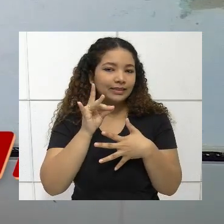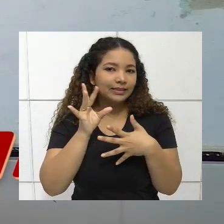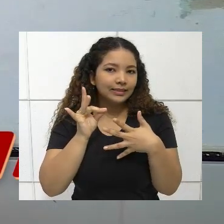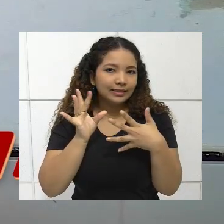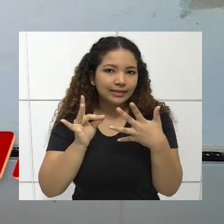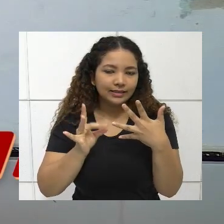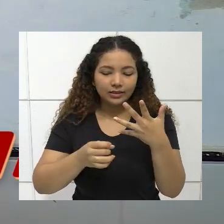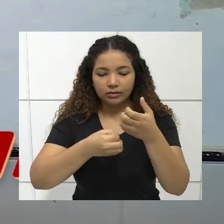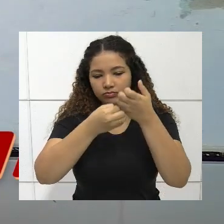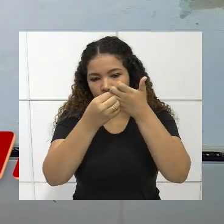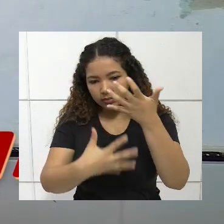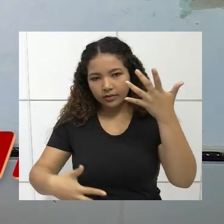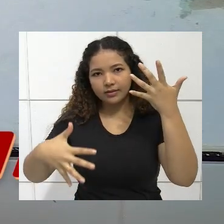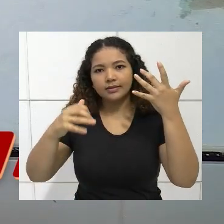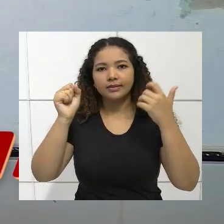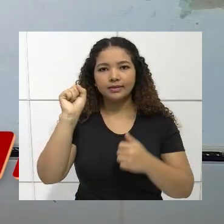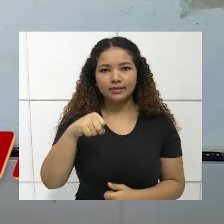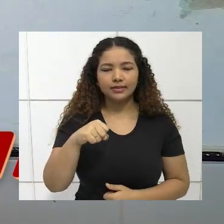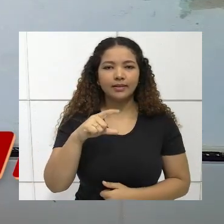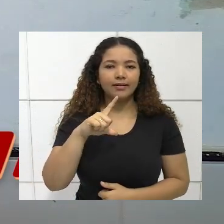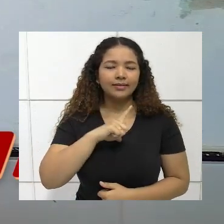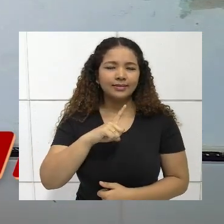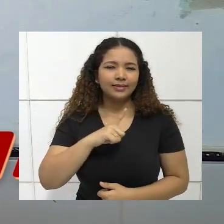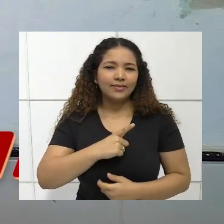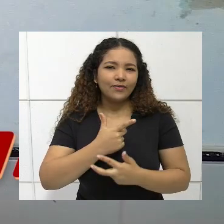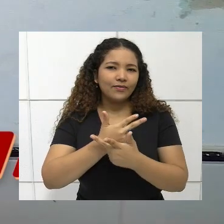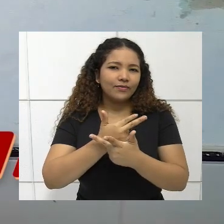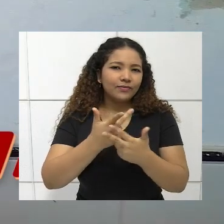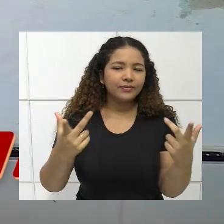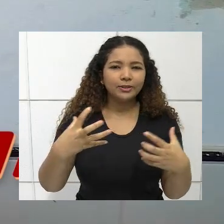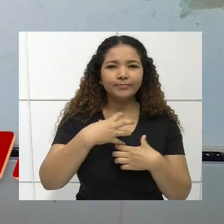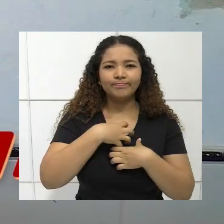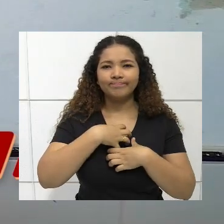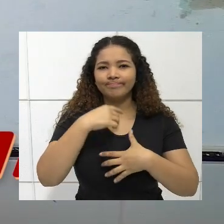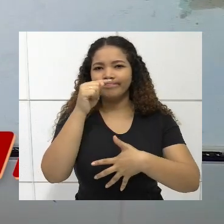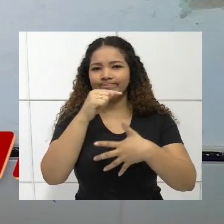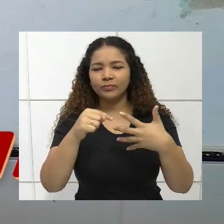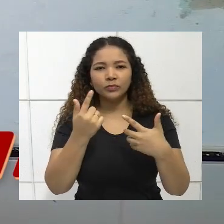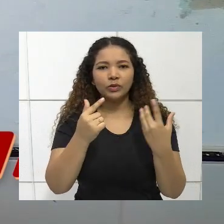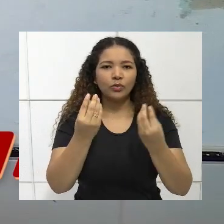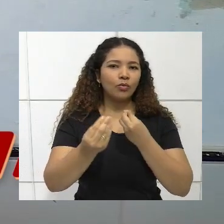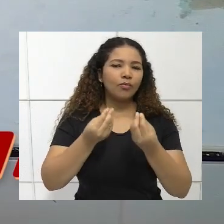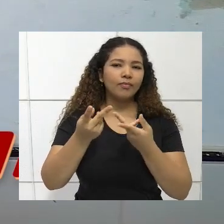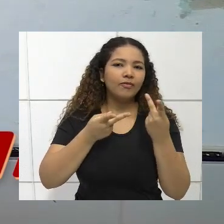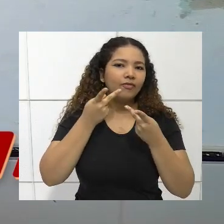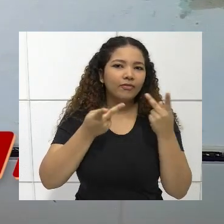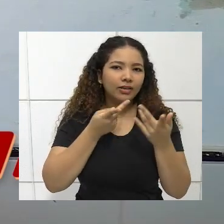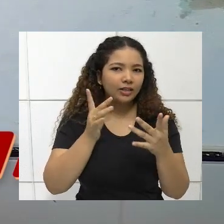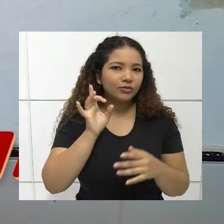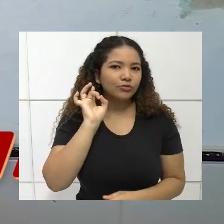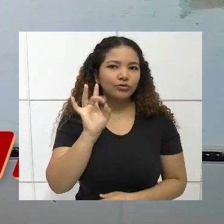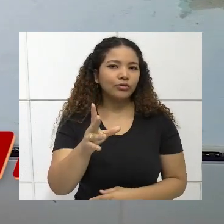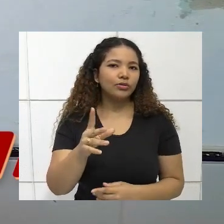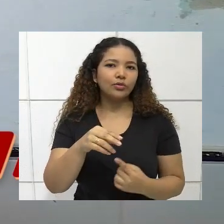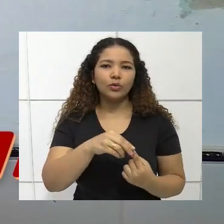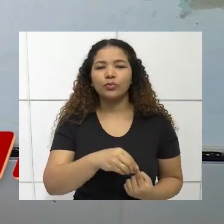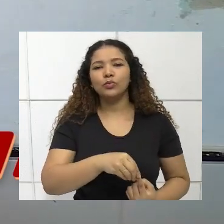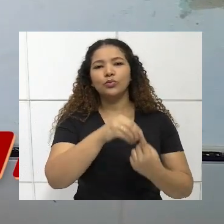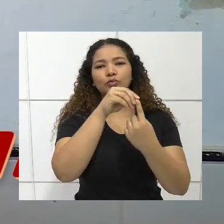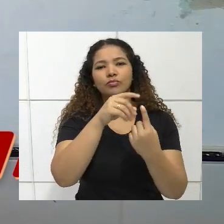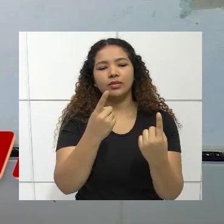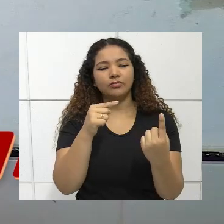complexo mesmo. Ele envolve várias questões, não dá para a gente falar só